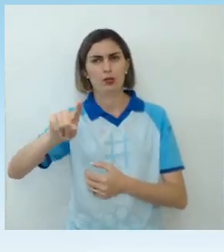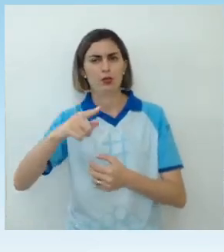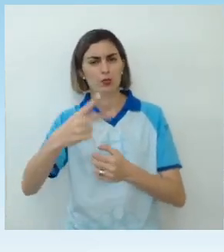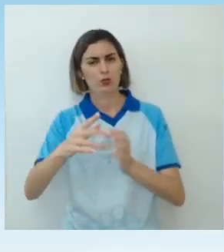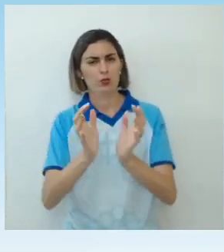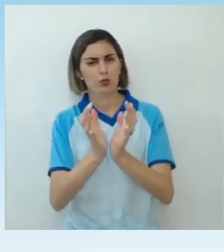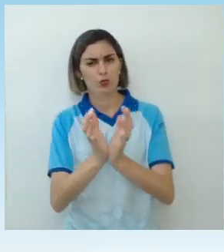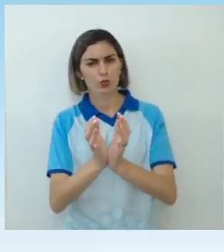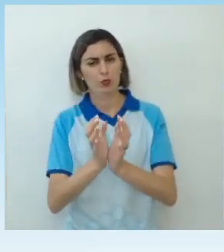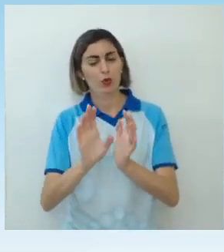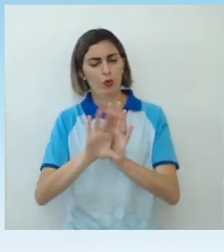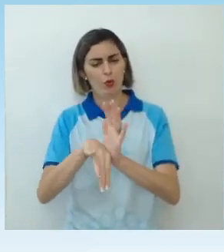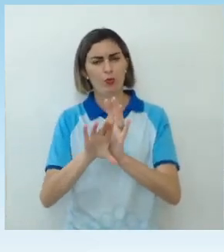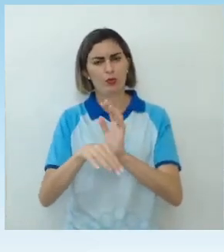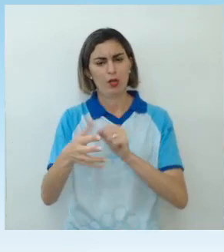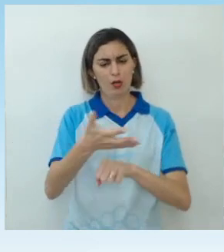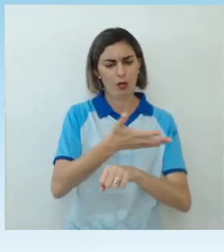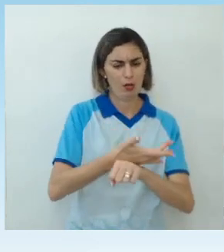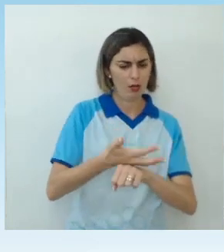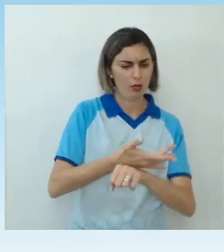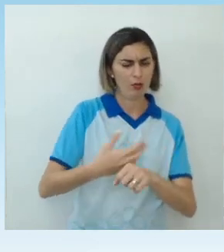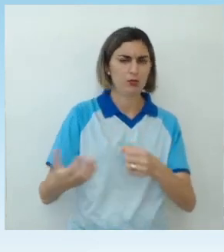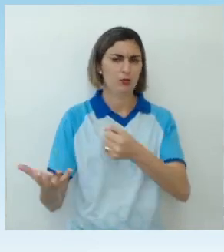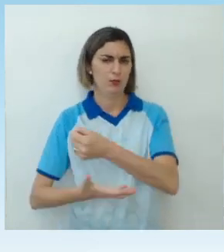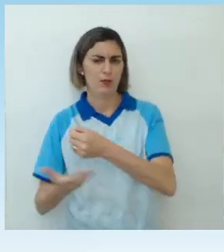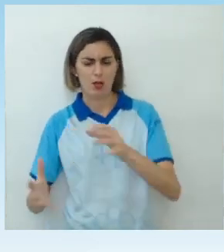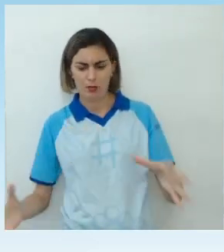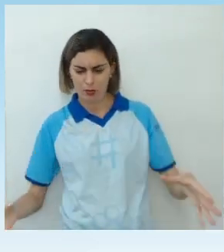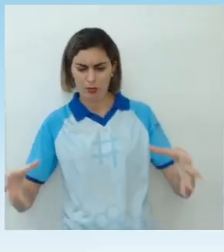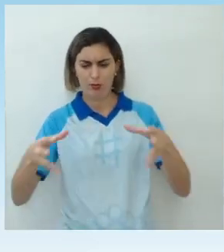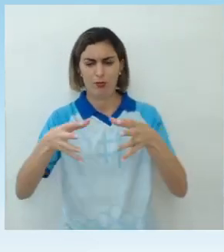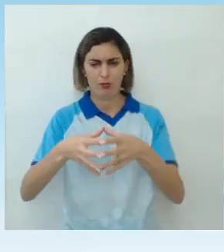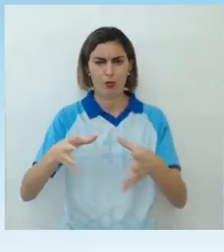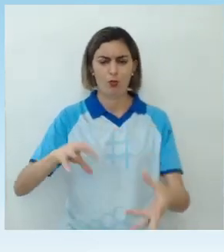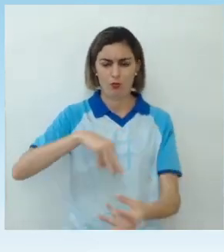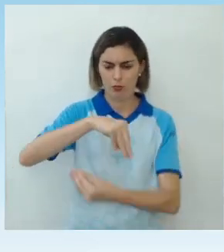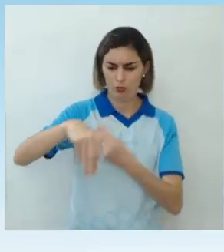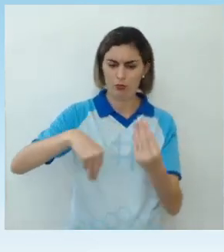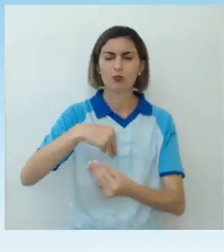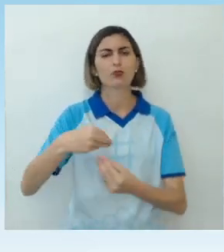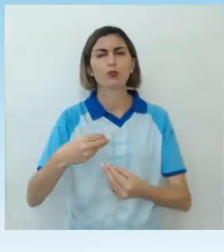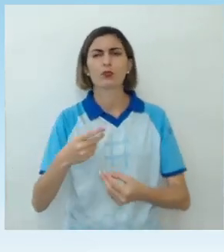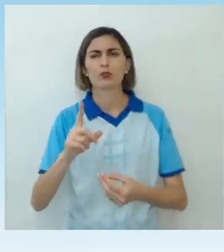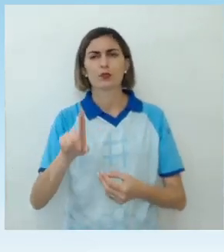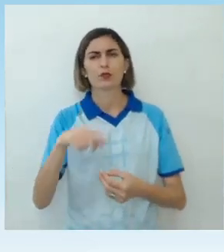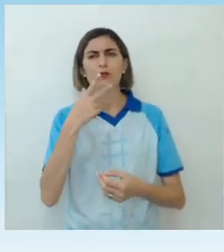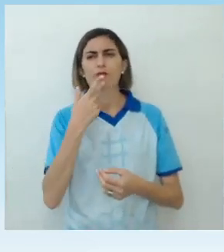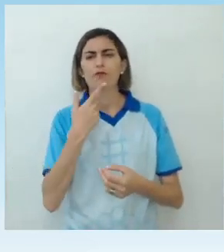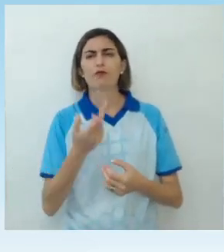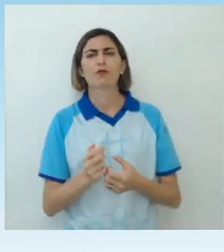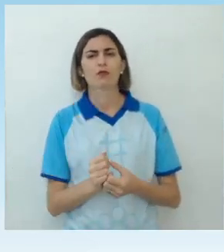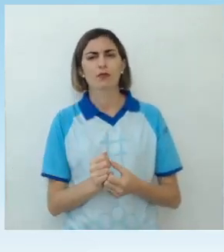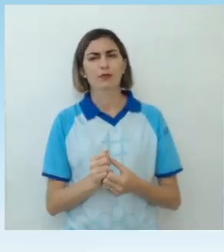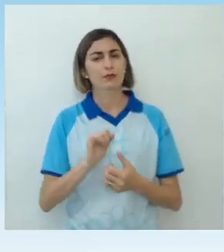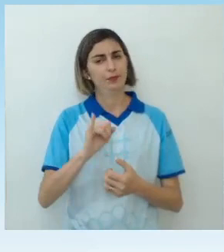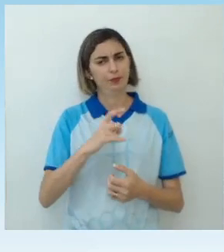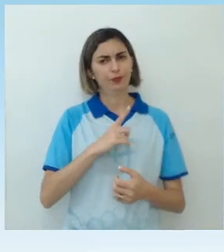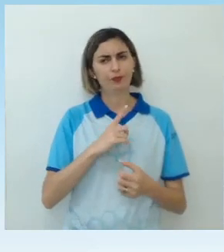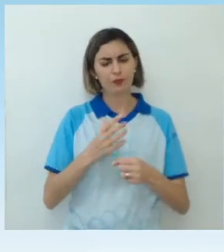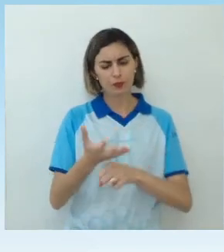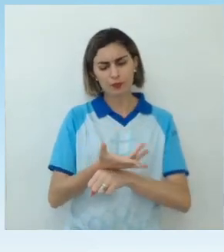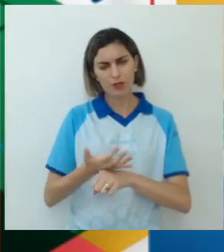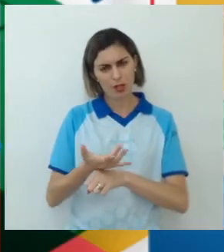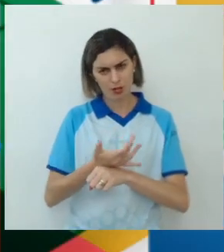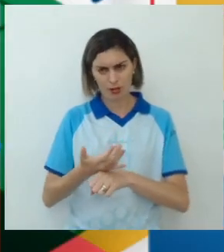o conceito de ácido e base conjugada é um conceito de bronze de Lowry. O que é que ele diz basicamente? Se eu tenho um